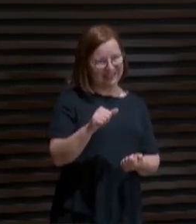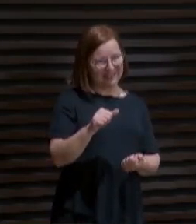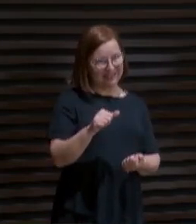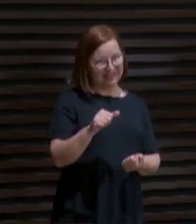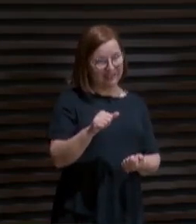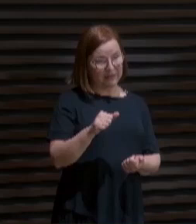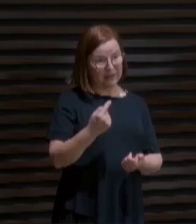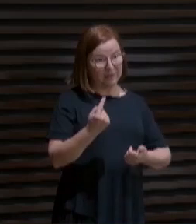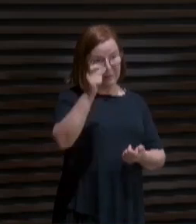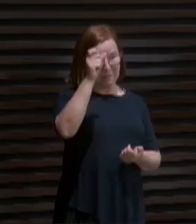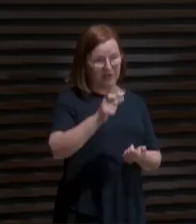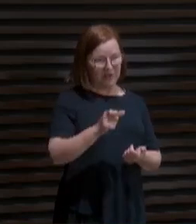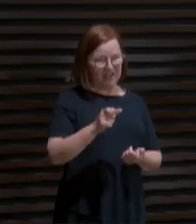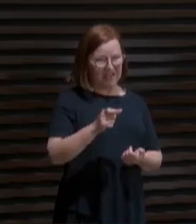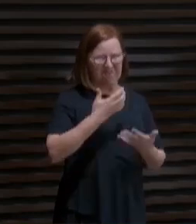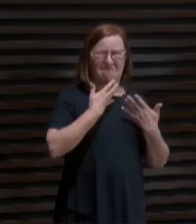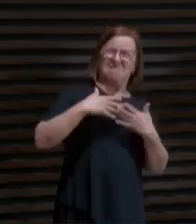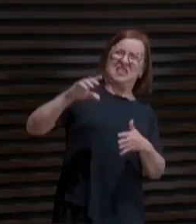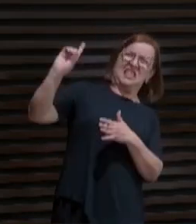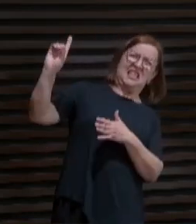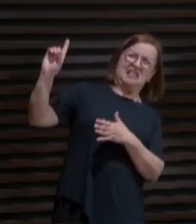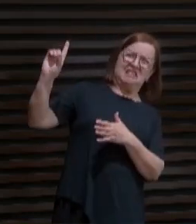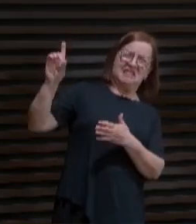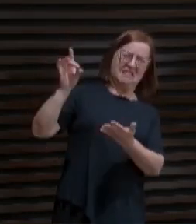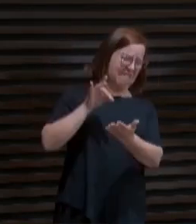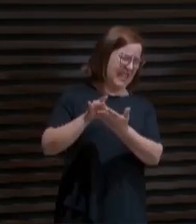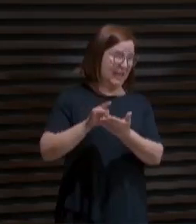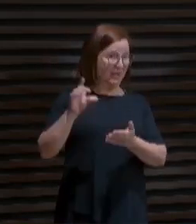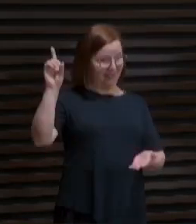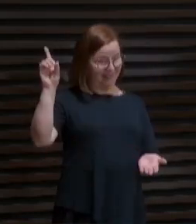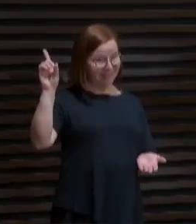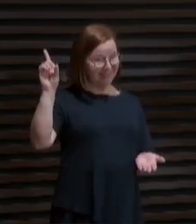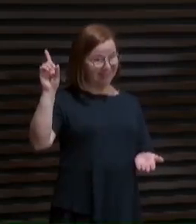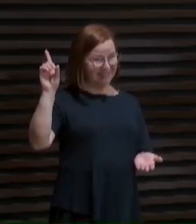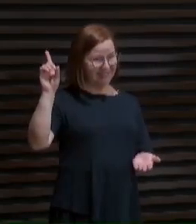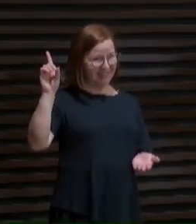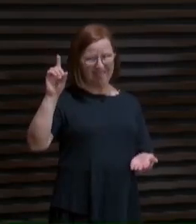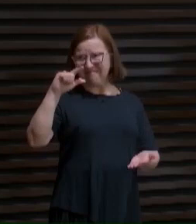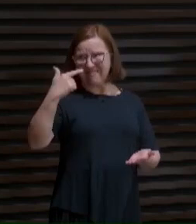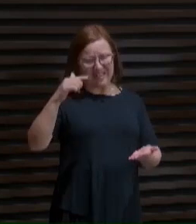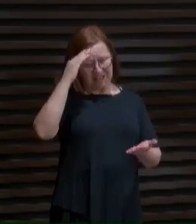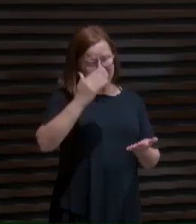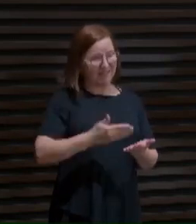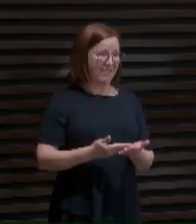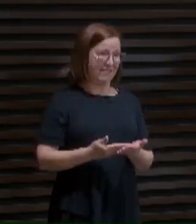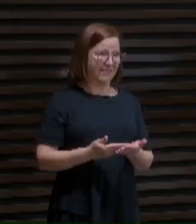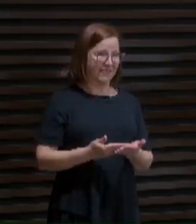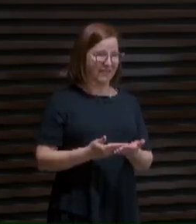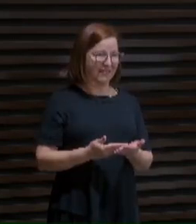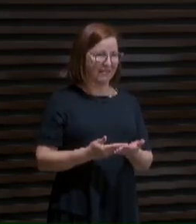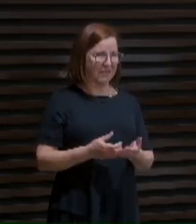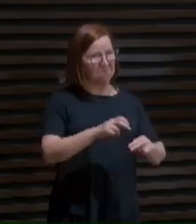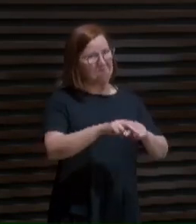é alguém que não quer Deus, que é inimigo de Deus, que é incrédulo, por